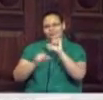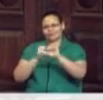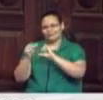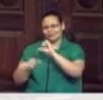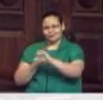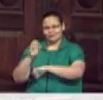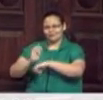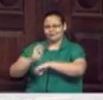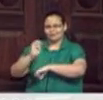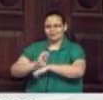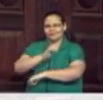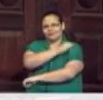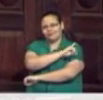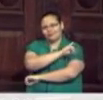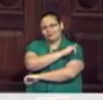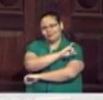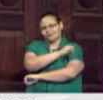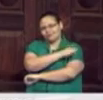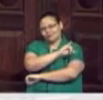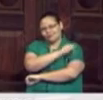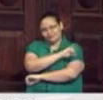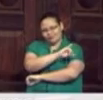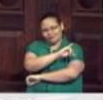o Estado do Rio de Janeiro